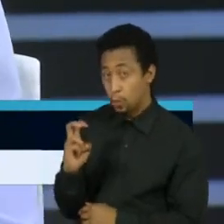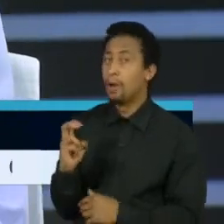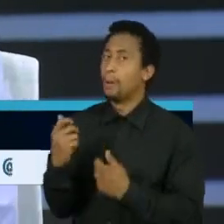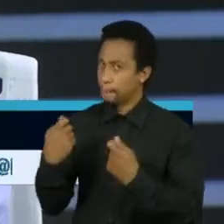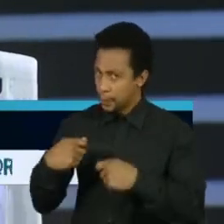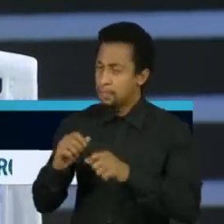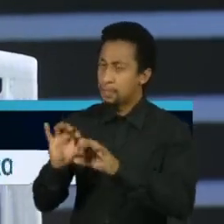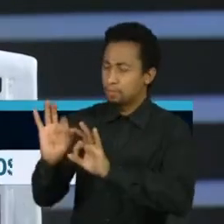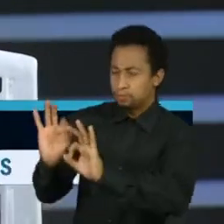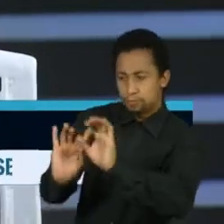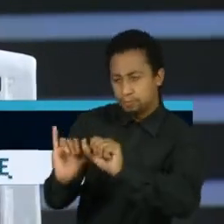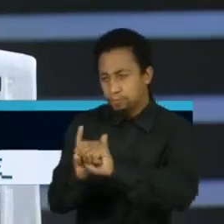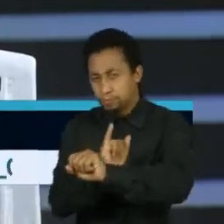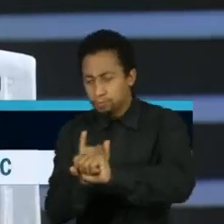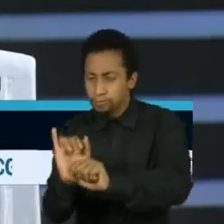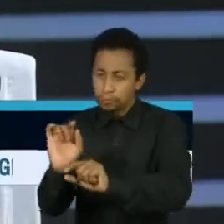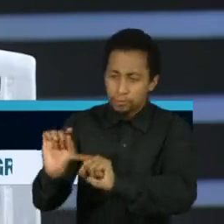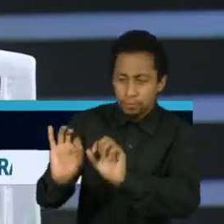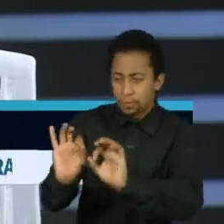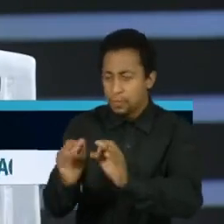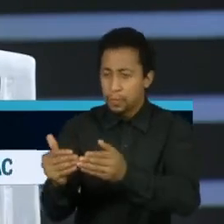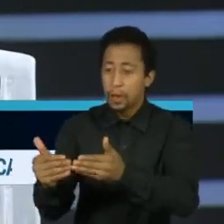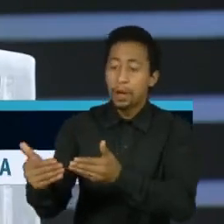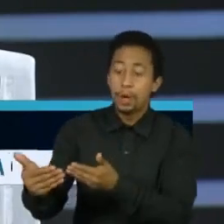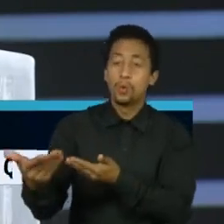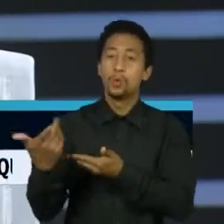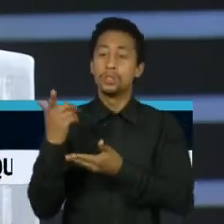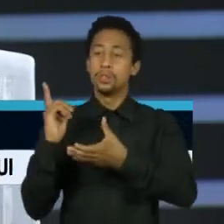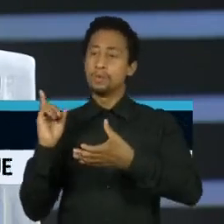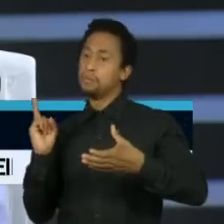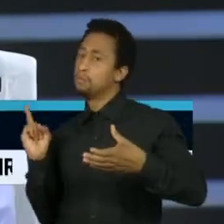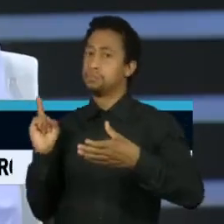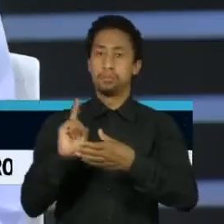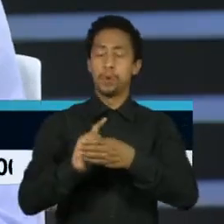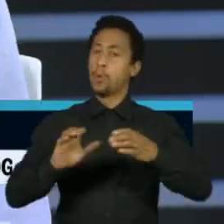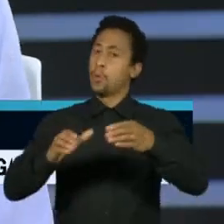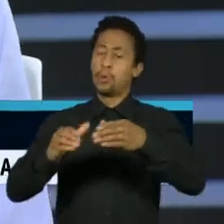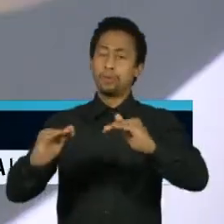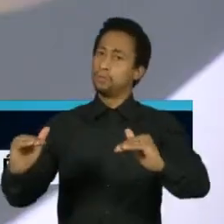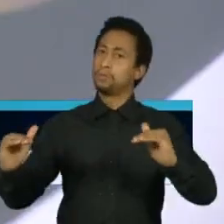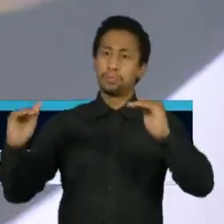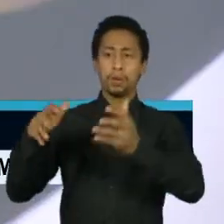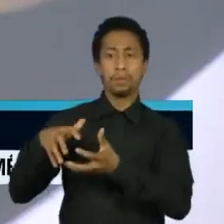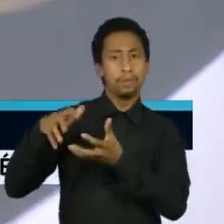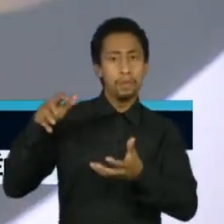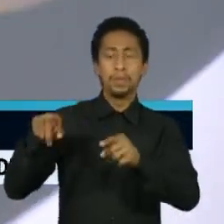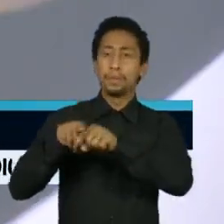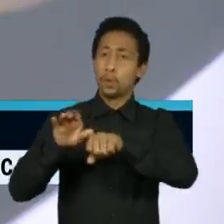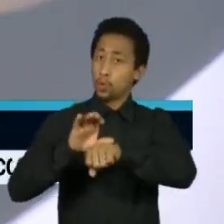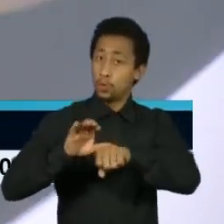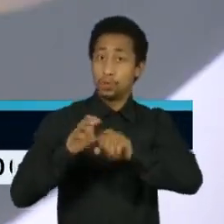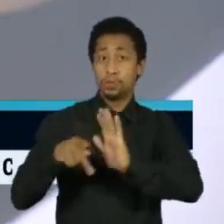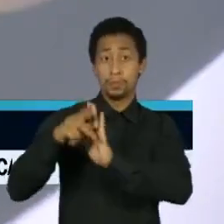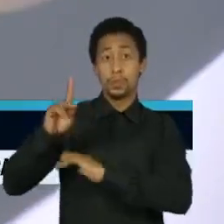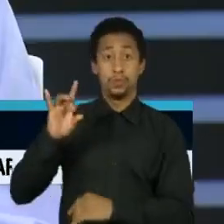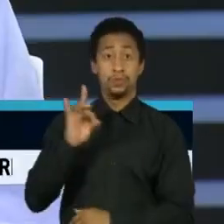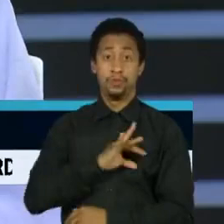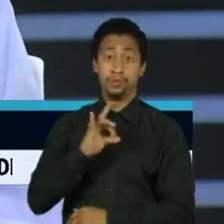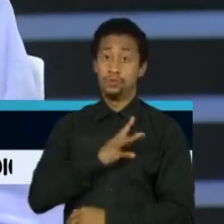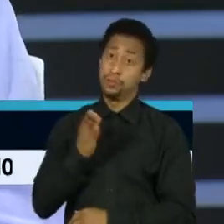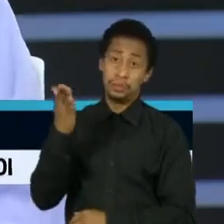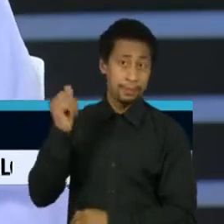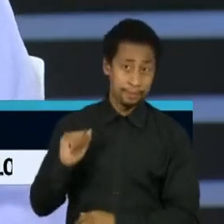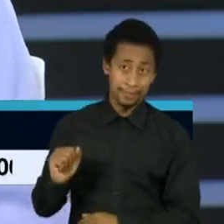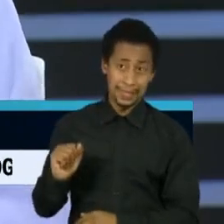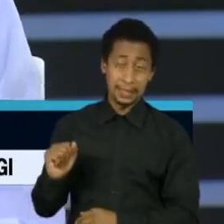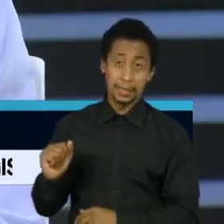preparar para conviver com o parlamento e com o processo da constituinte no Chile, que não é trivial, eu não